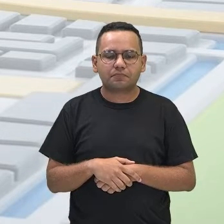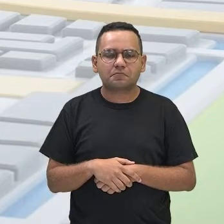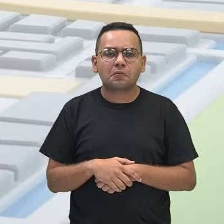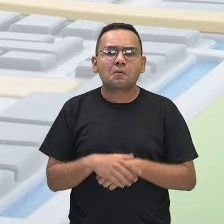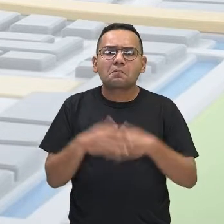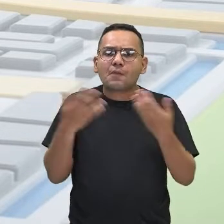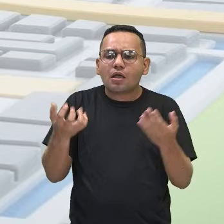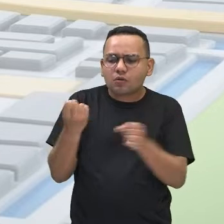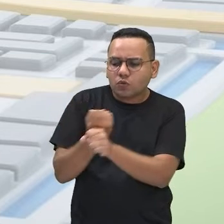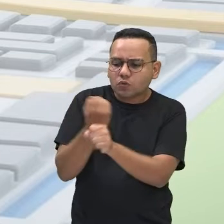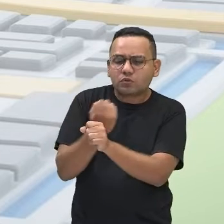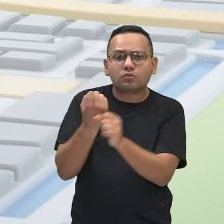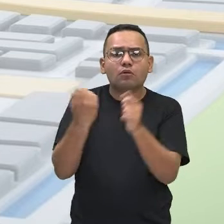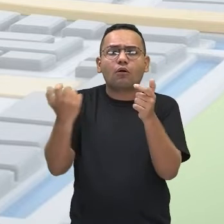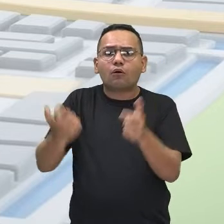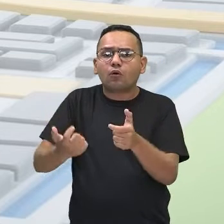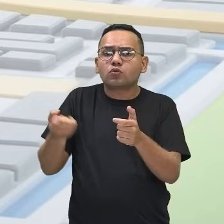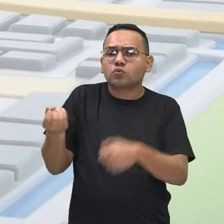novo hospital?